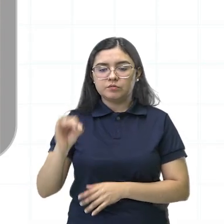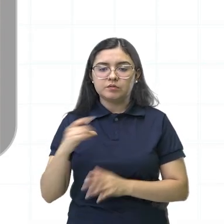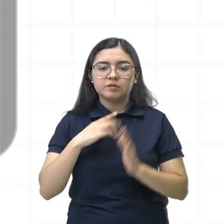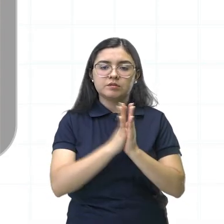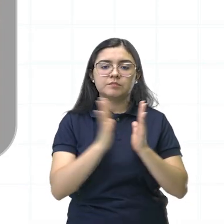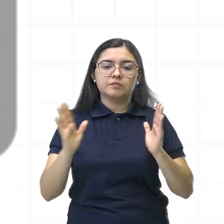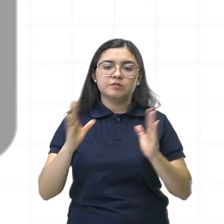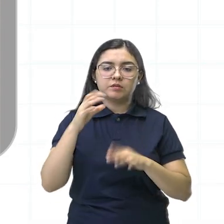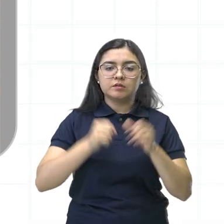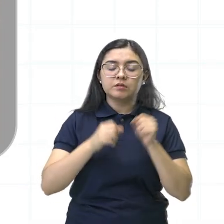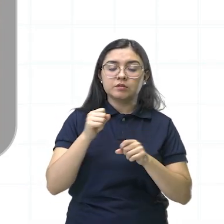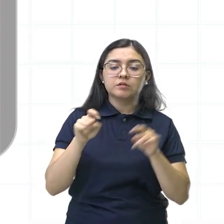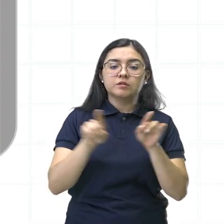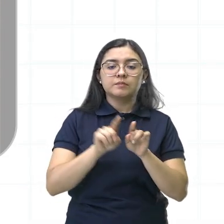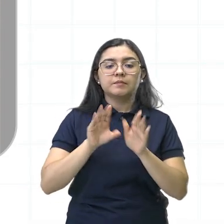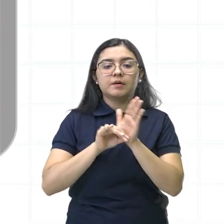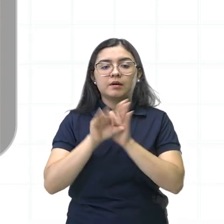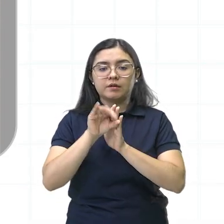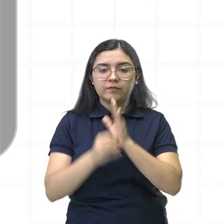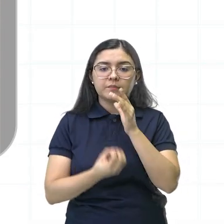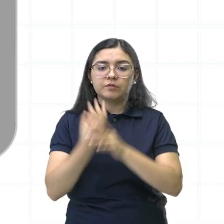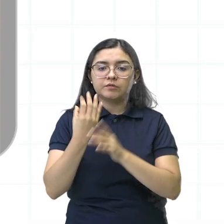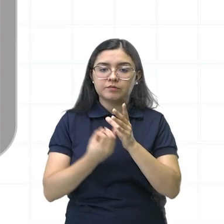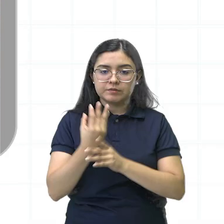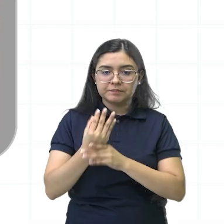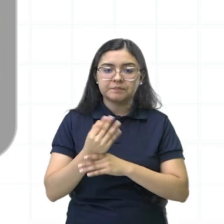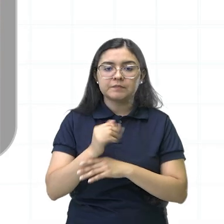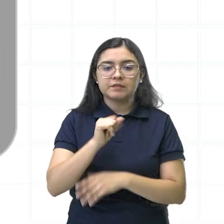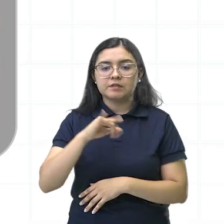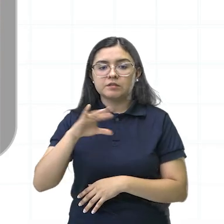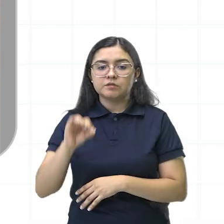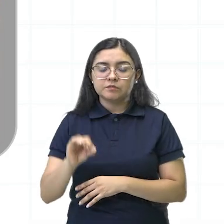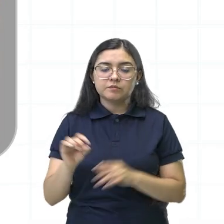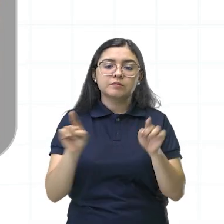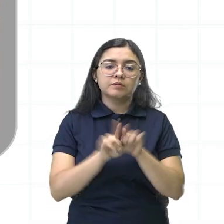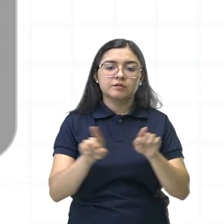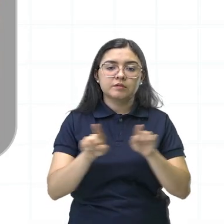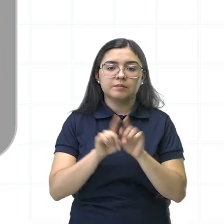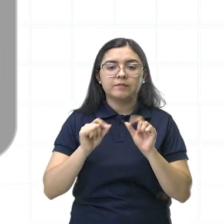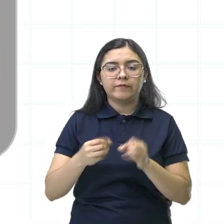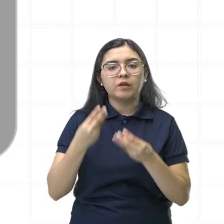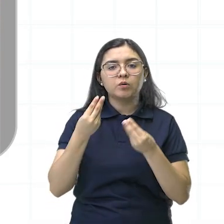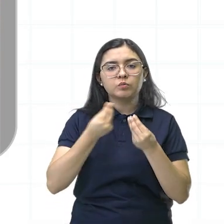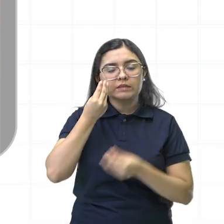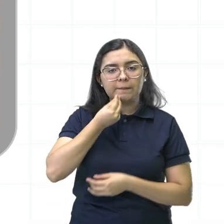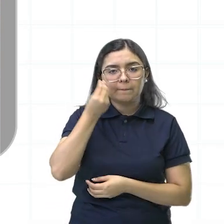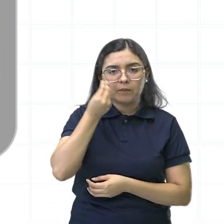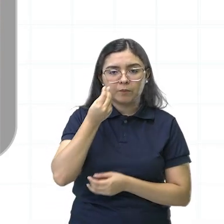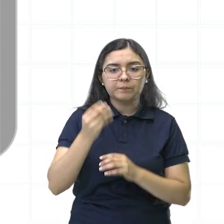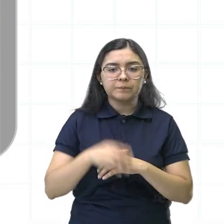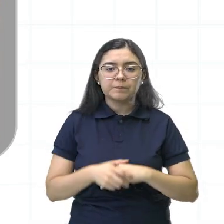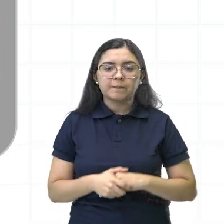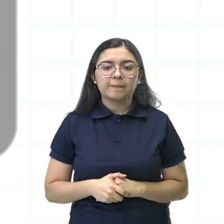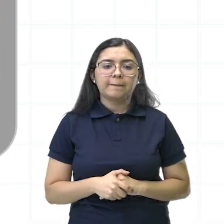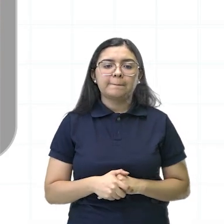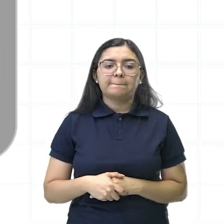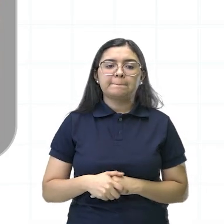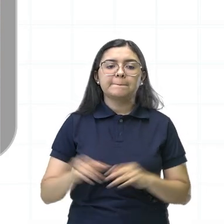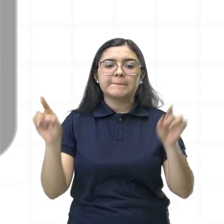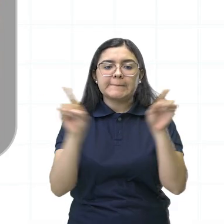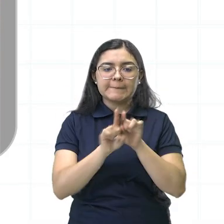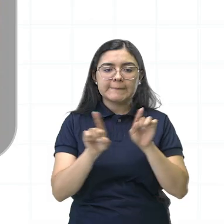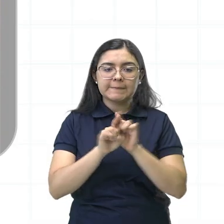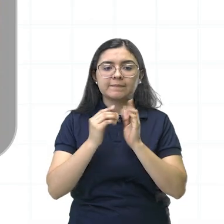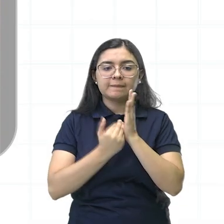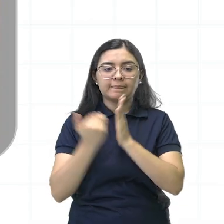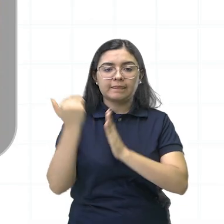e as bactérias vai formar o ácido lático e também vai encorpar o sabor nessa produção aí. Aí